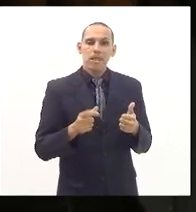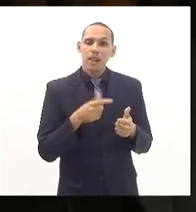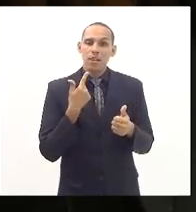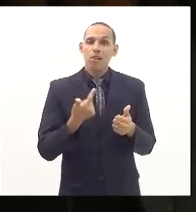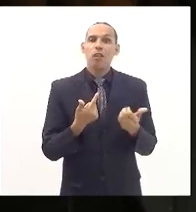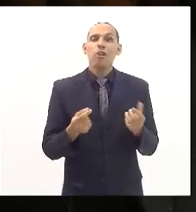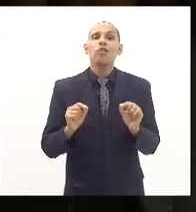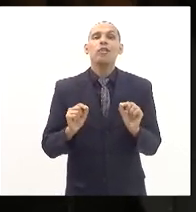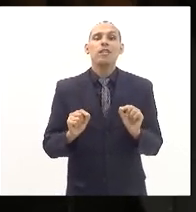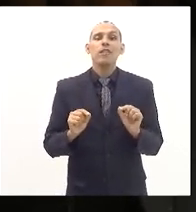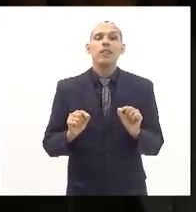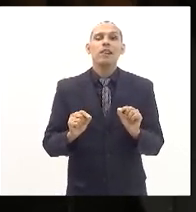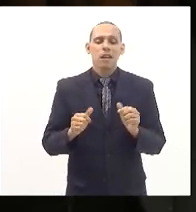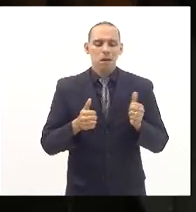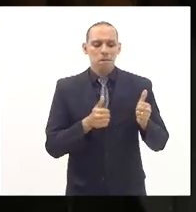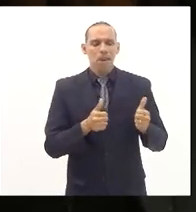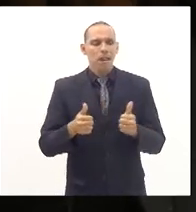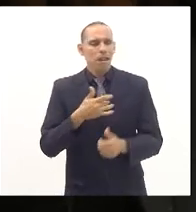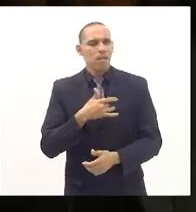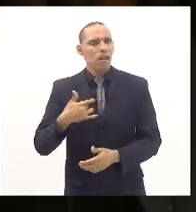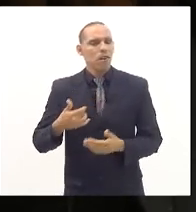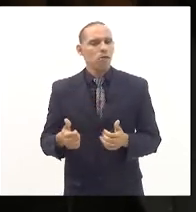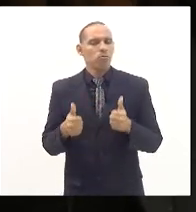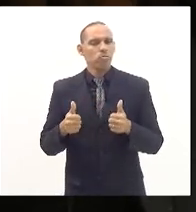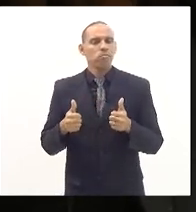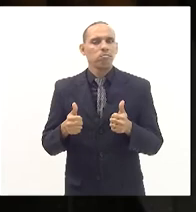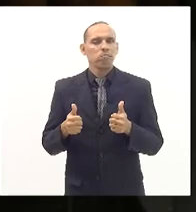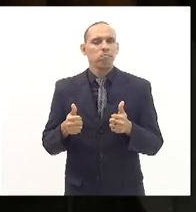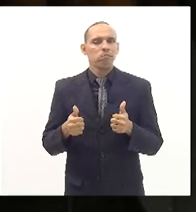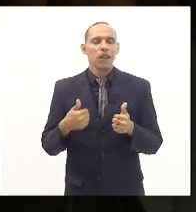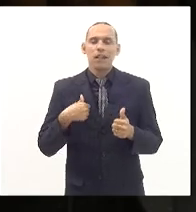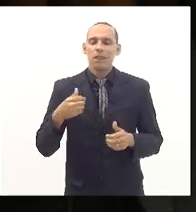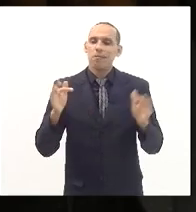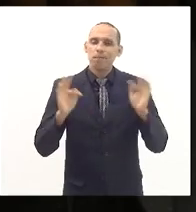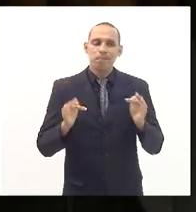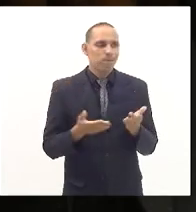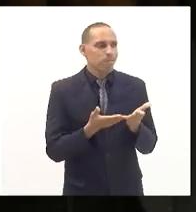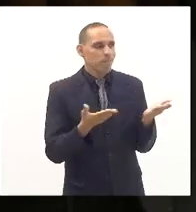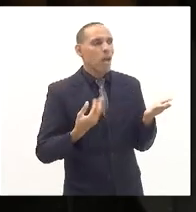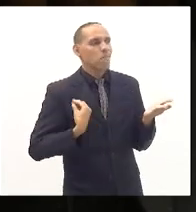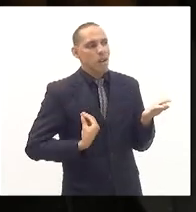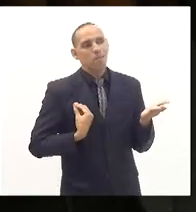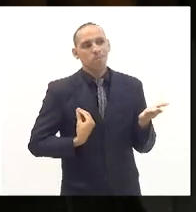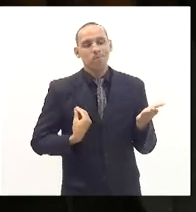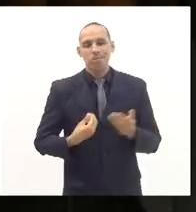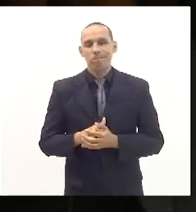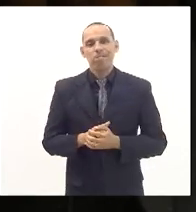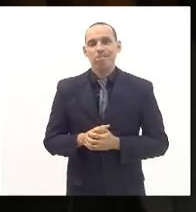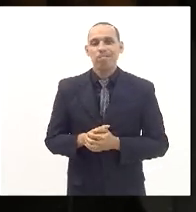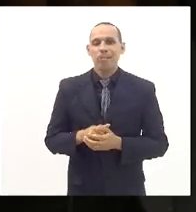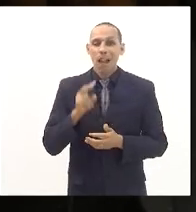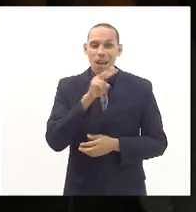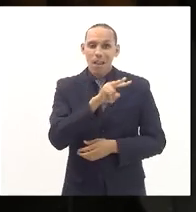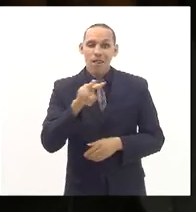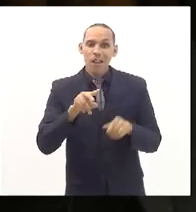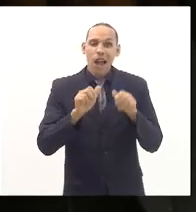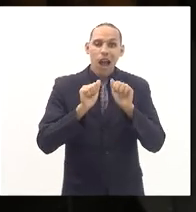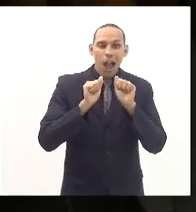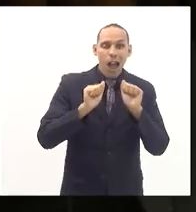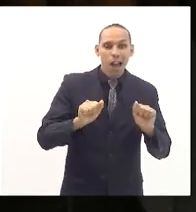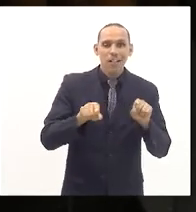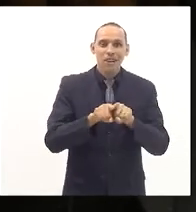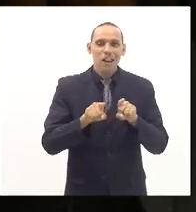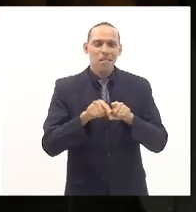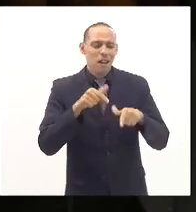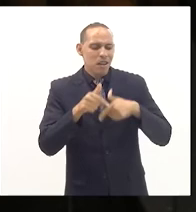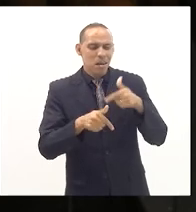higidez né eu eu vejo eu fico muito feliz que vocês estejam aqui presente vejo também todos os assessores com